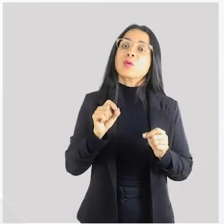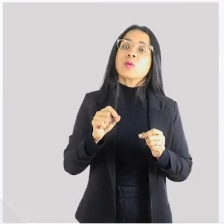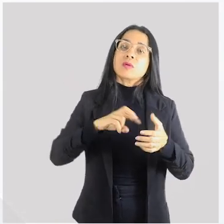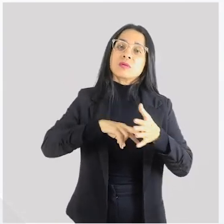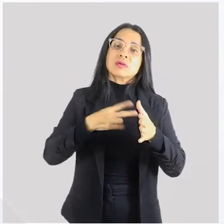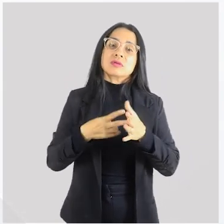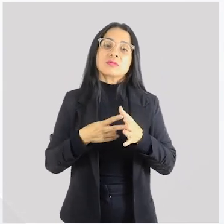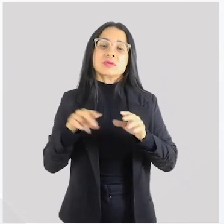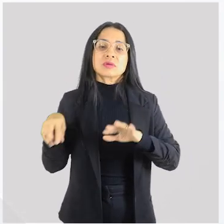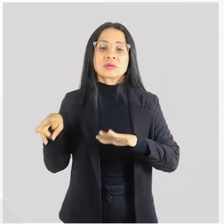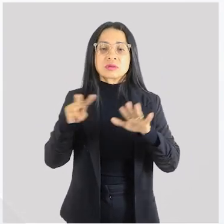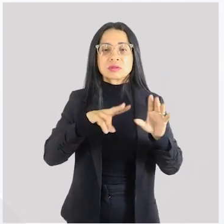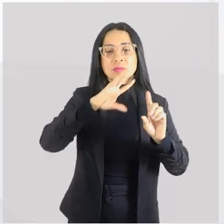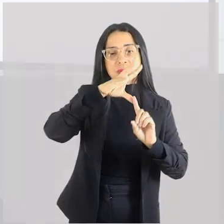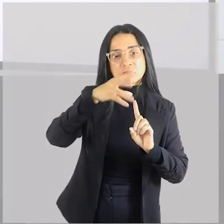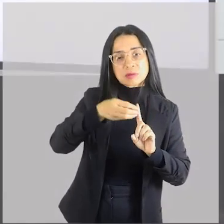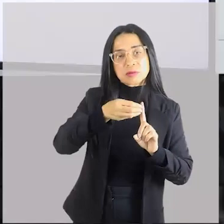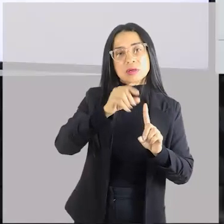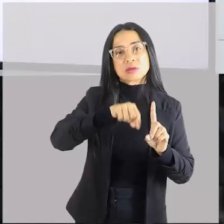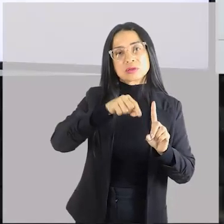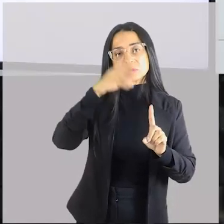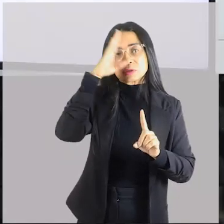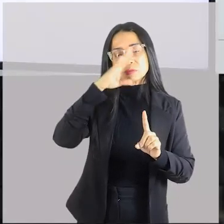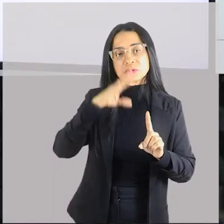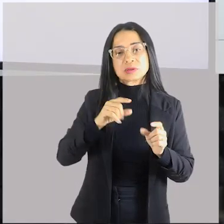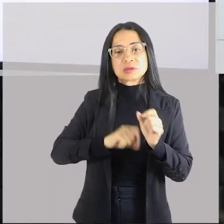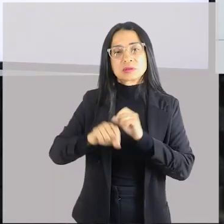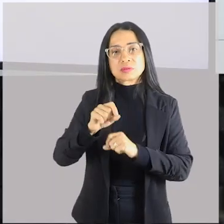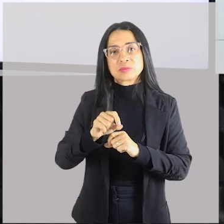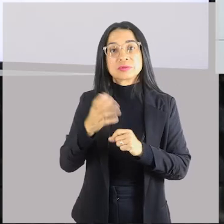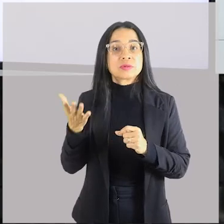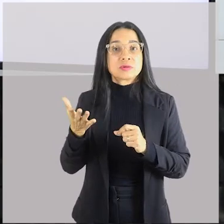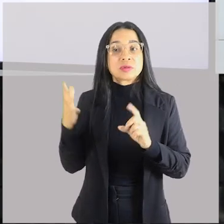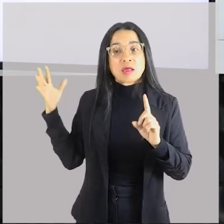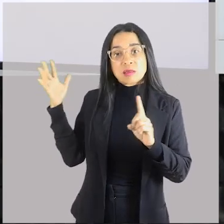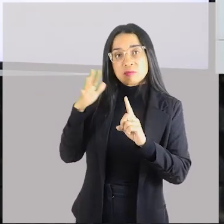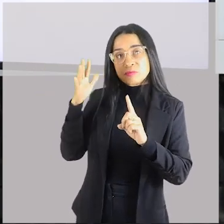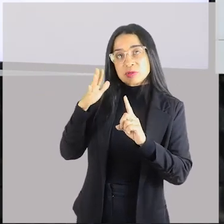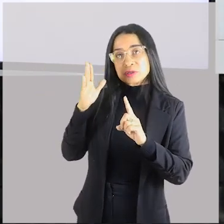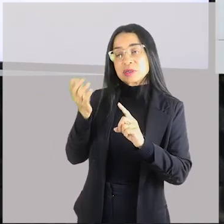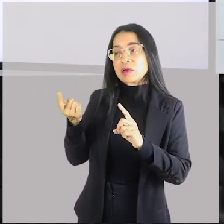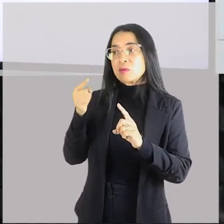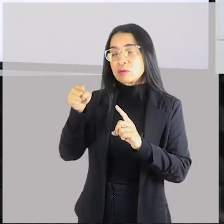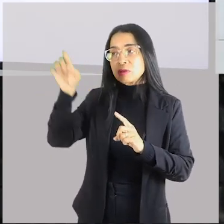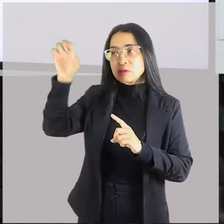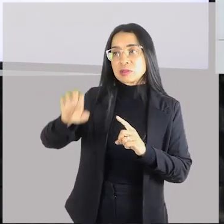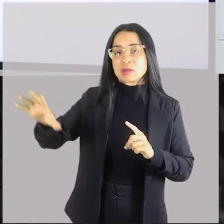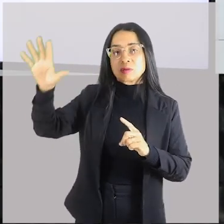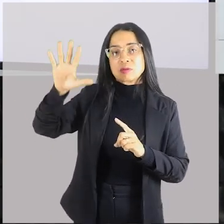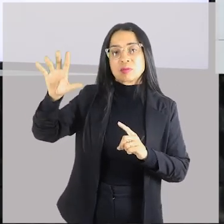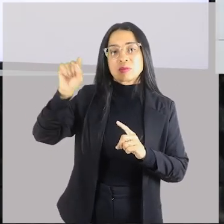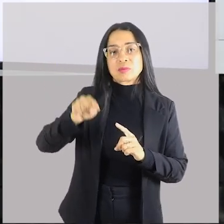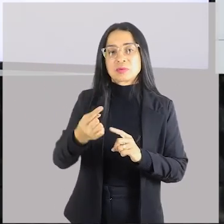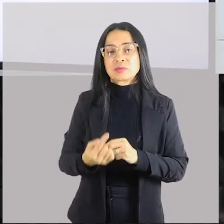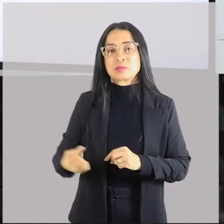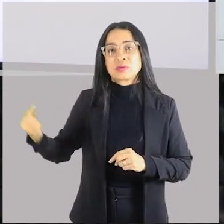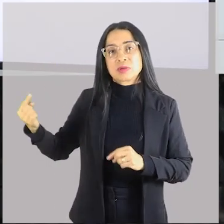Brasil bom a Semana de Arte Moderna vai beber nas fontes europeias favismo cubismo